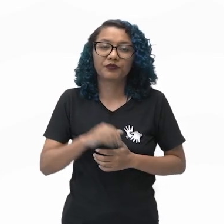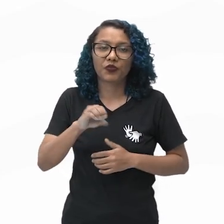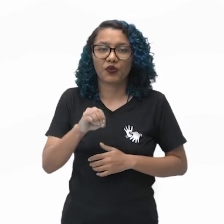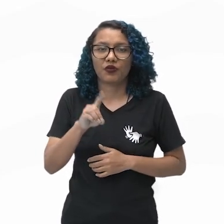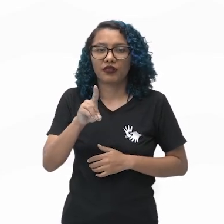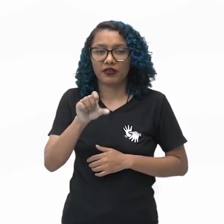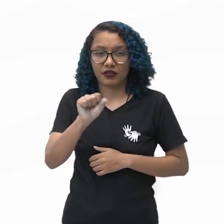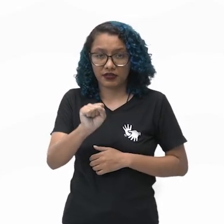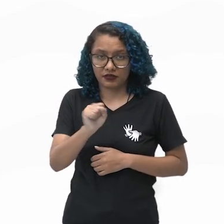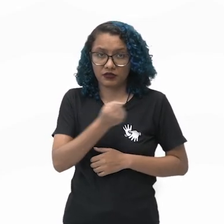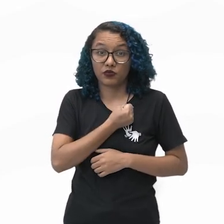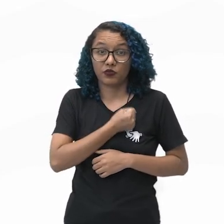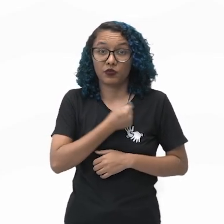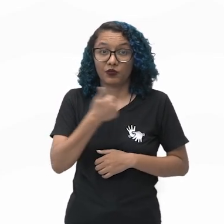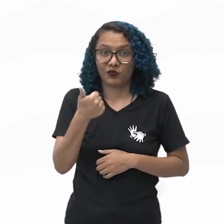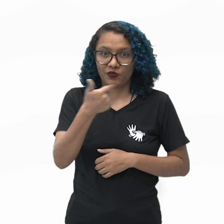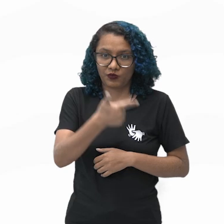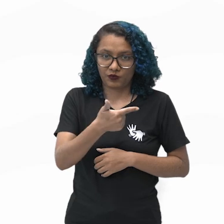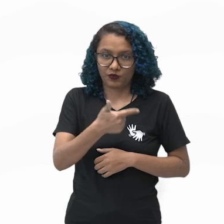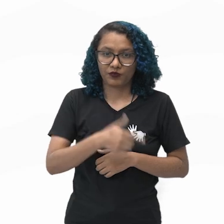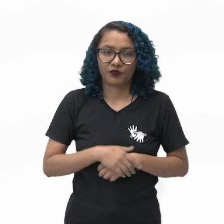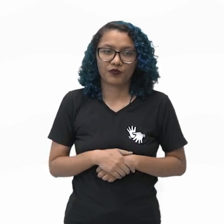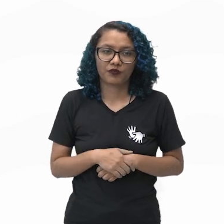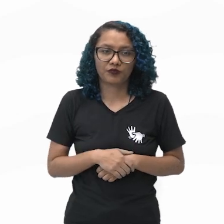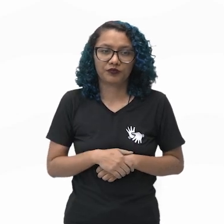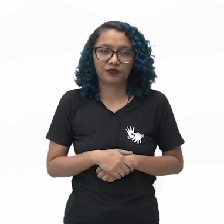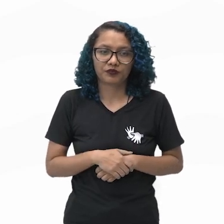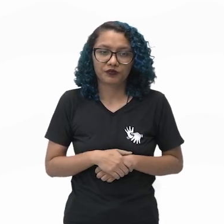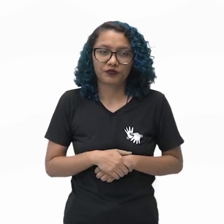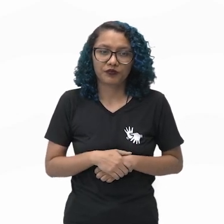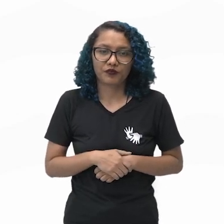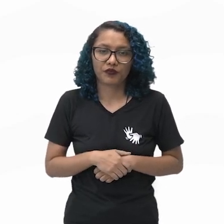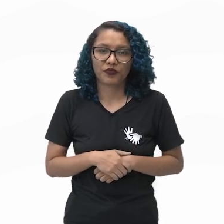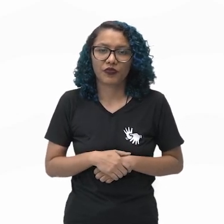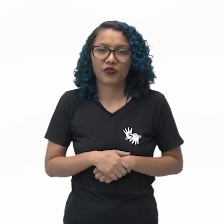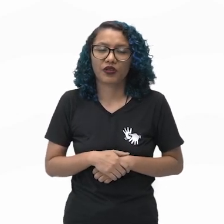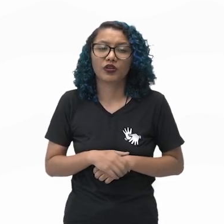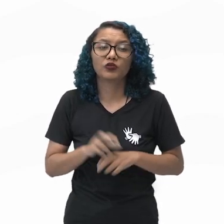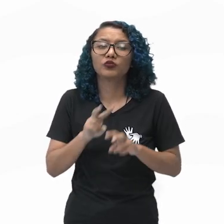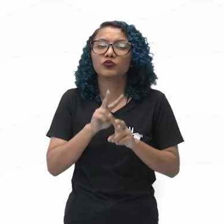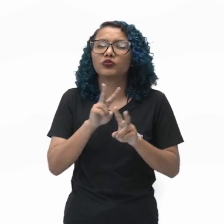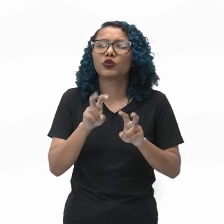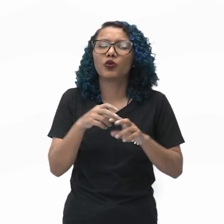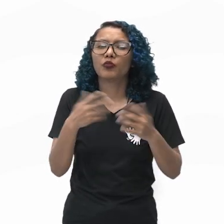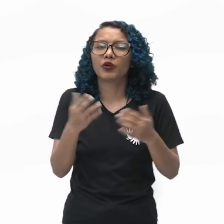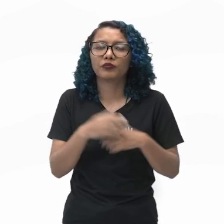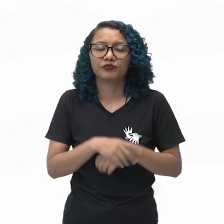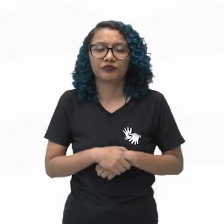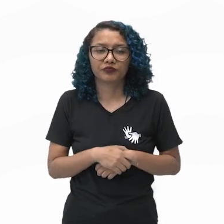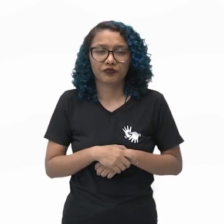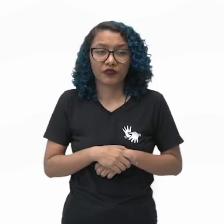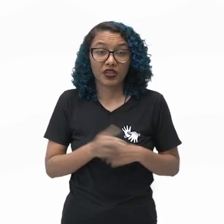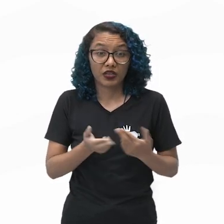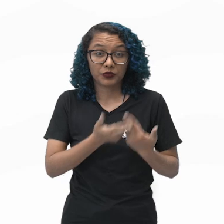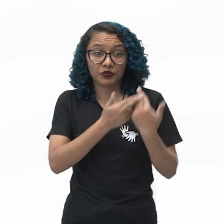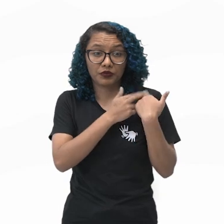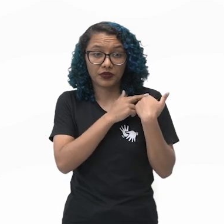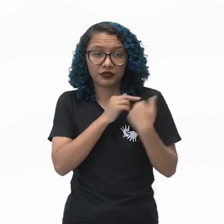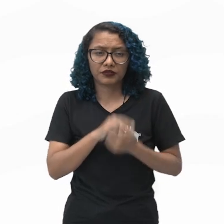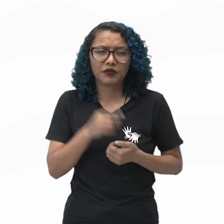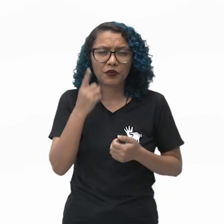ODS 12, que traz a responsabilidade de trabalhar o consumo e a